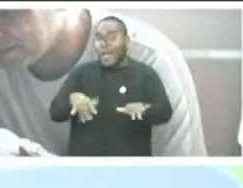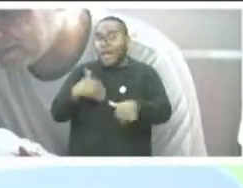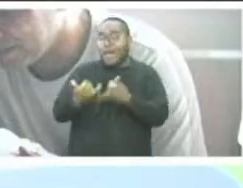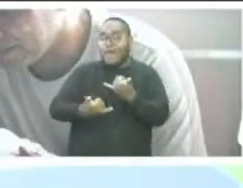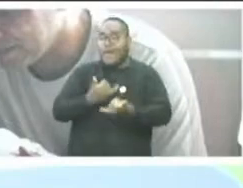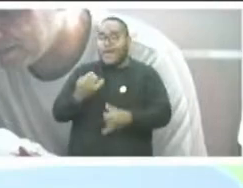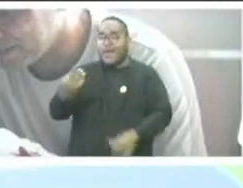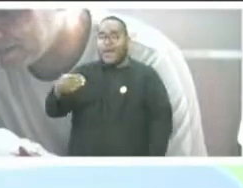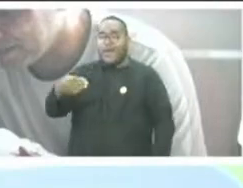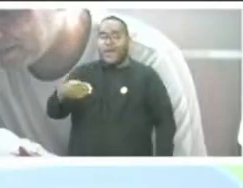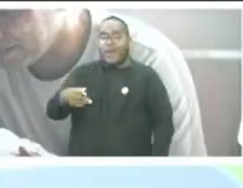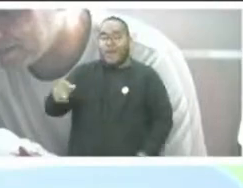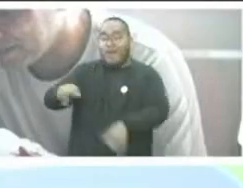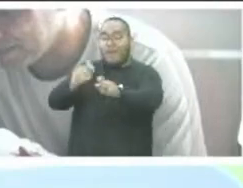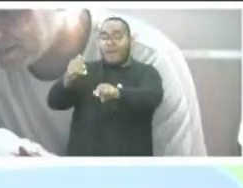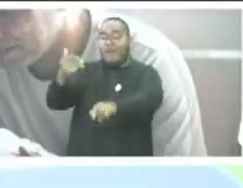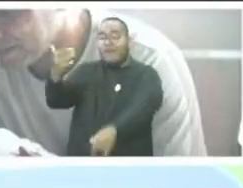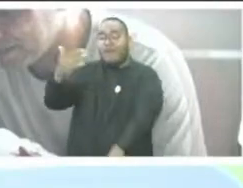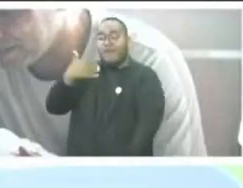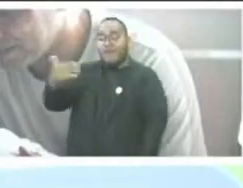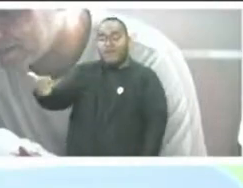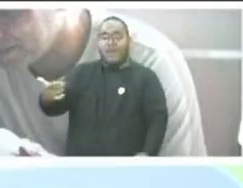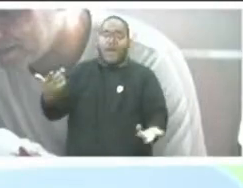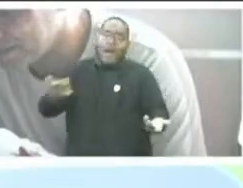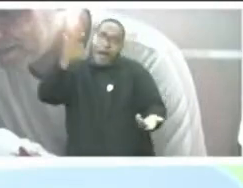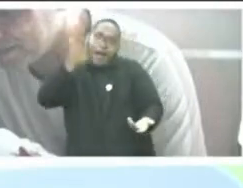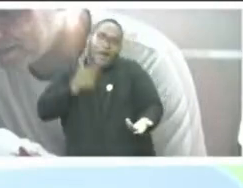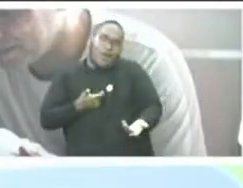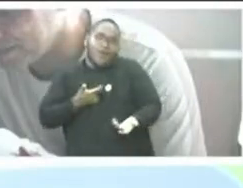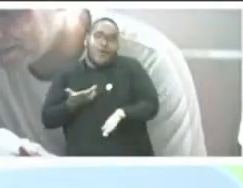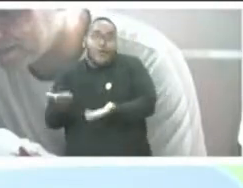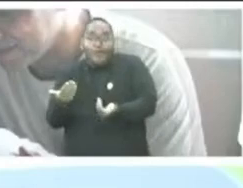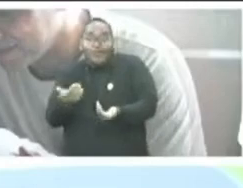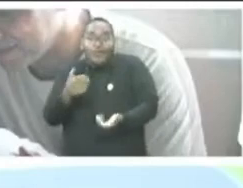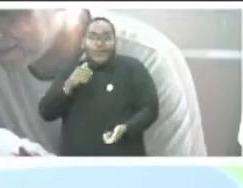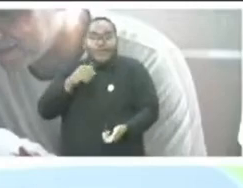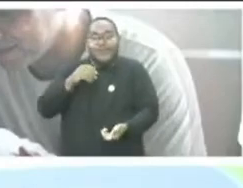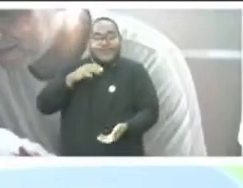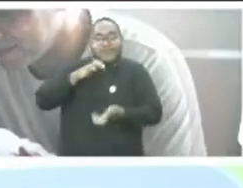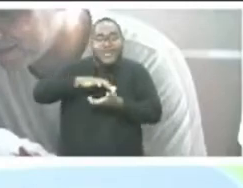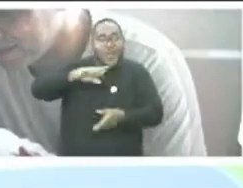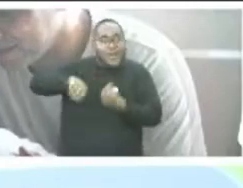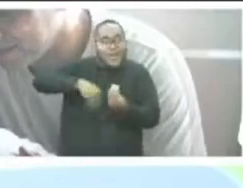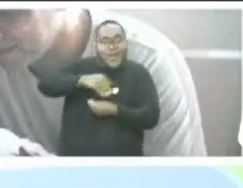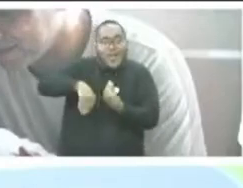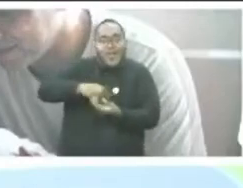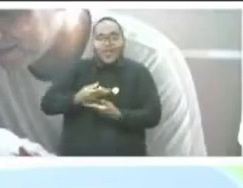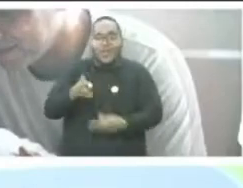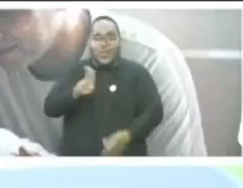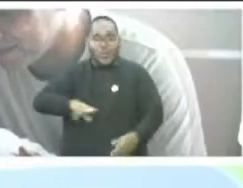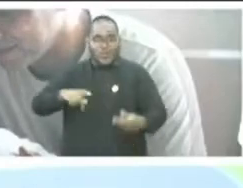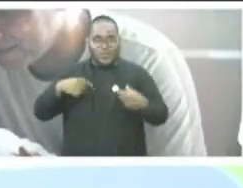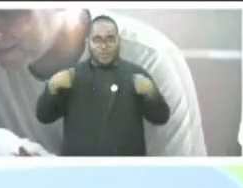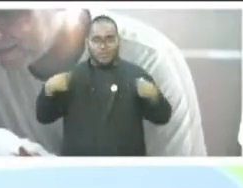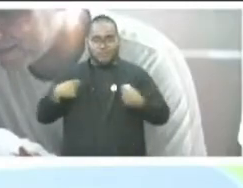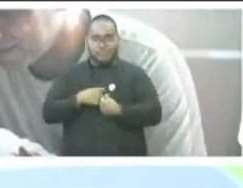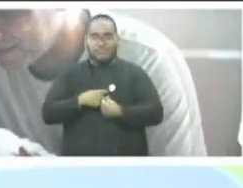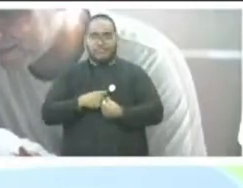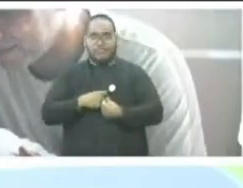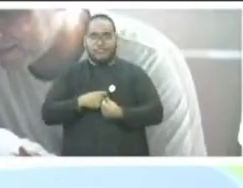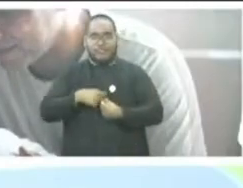chamo de jovem senhor, mas eu sou jovem senhor. Camisa azul, Também uma camisa da